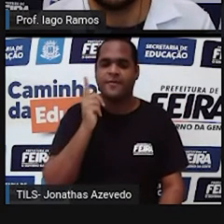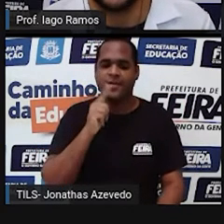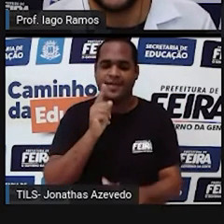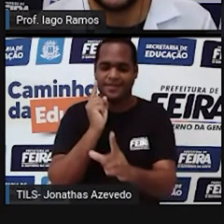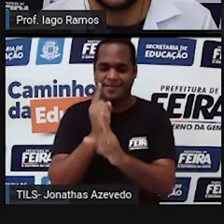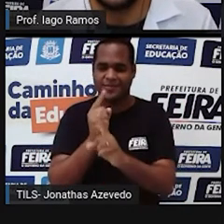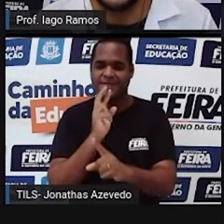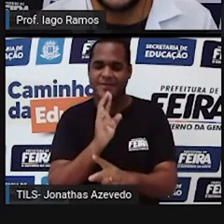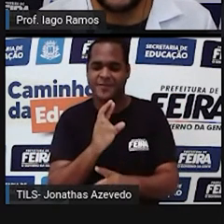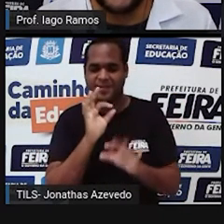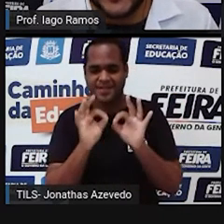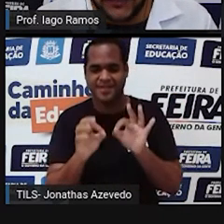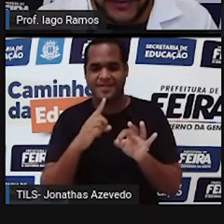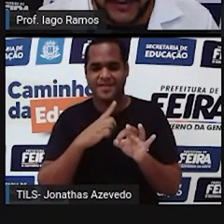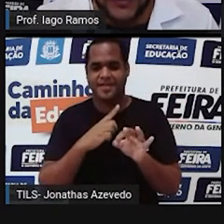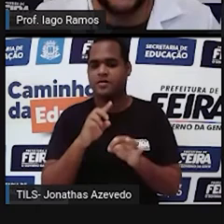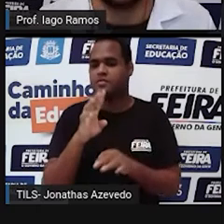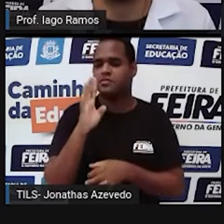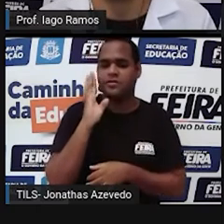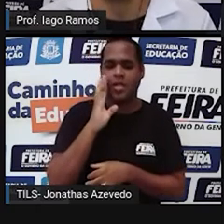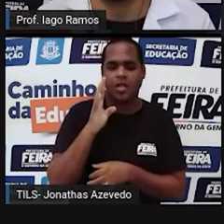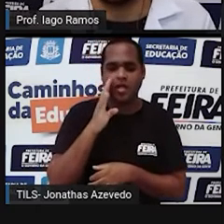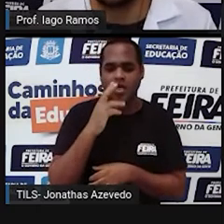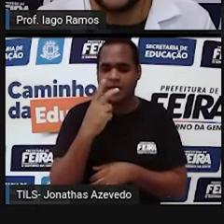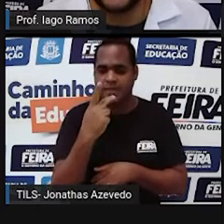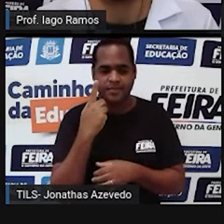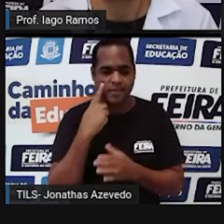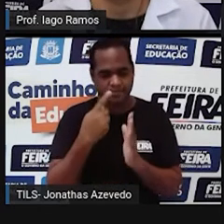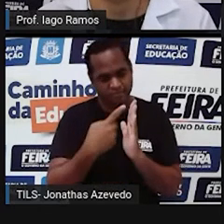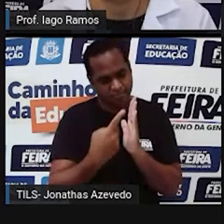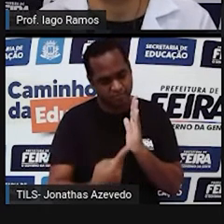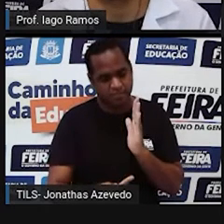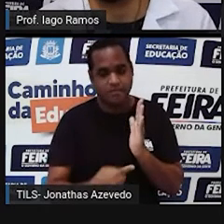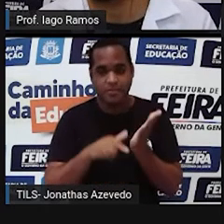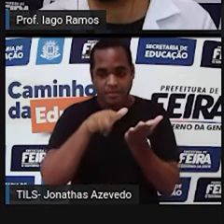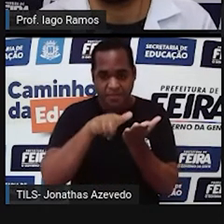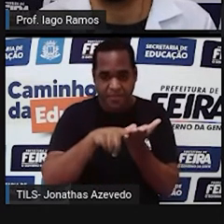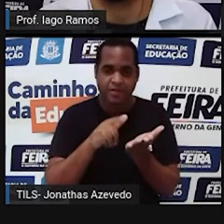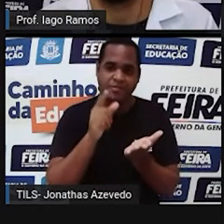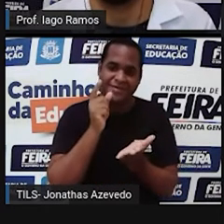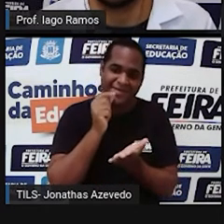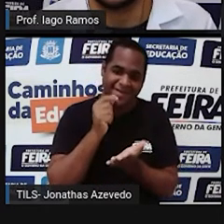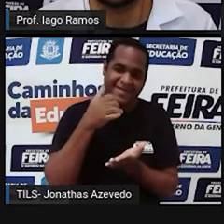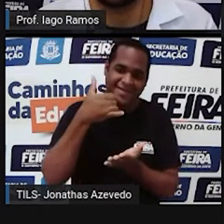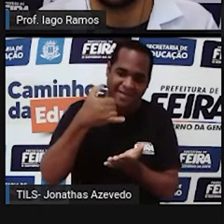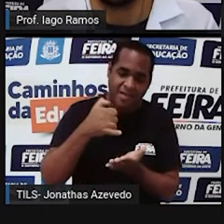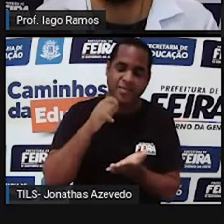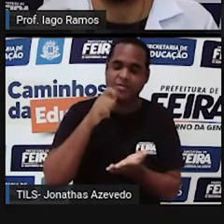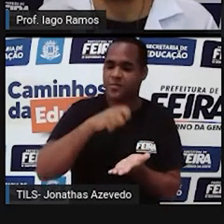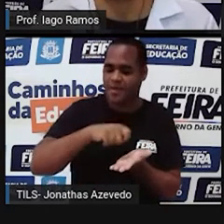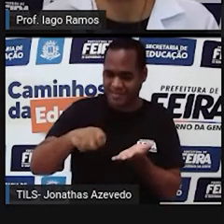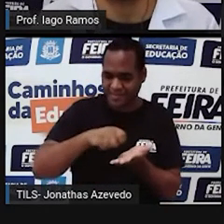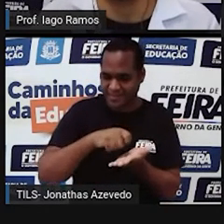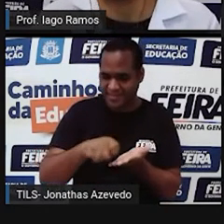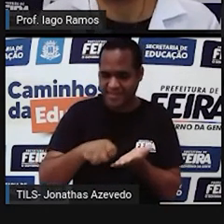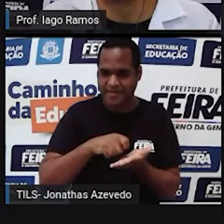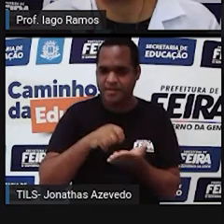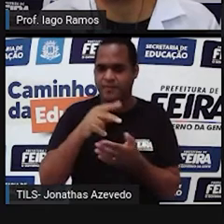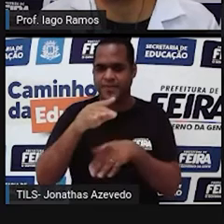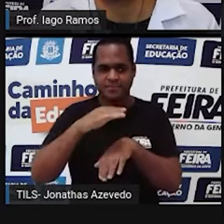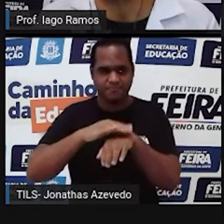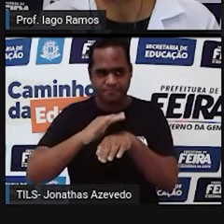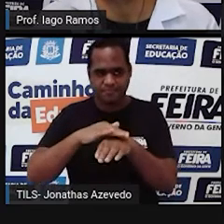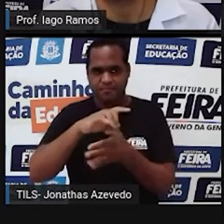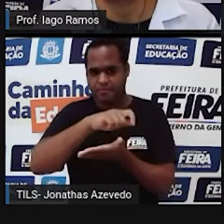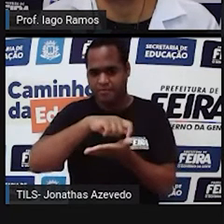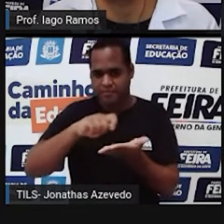resposta. Então, o legal é fazer o quê? Pegar um caderno, pegar uma caneta, um lápis ou uma borracha, para você ir